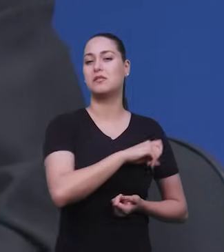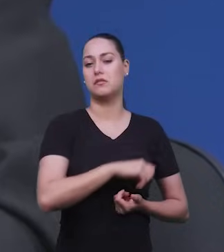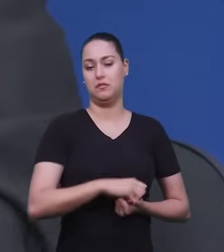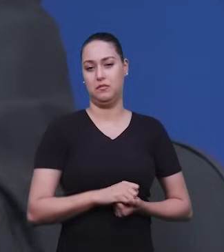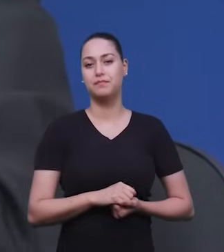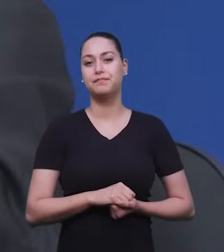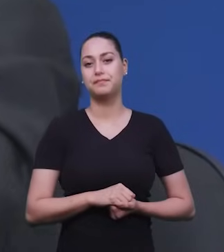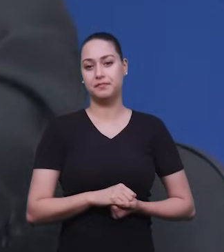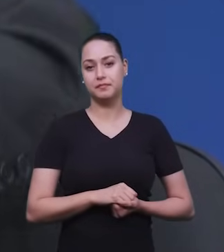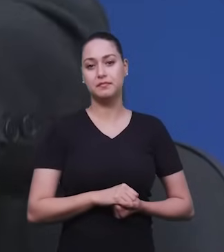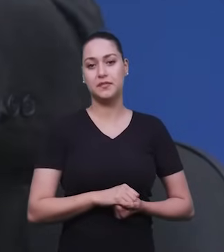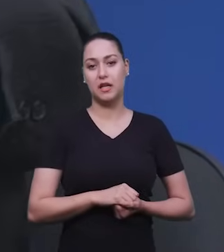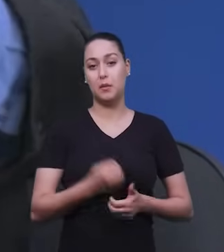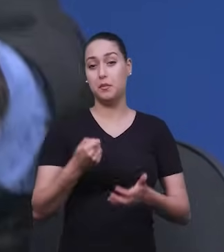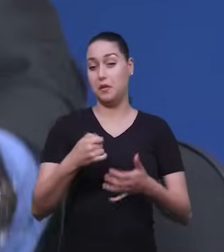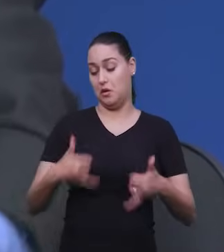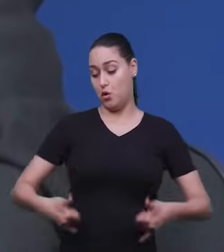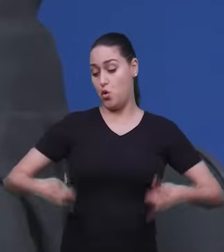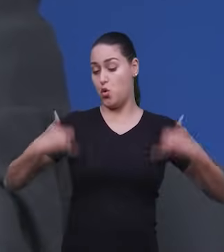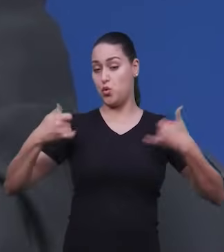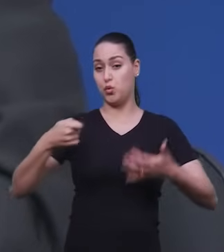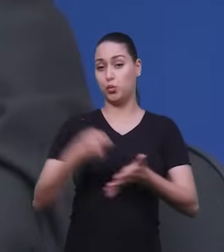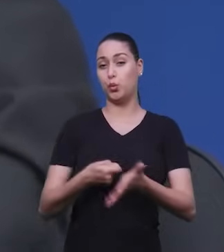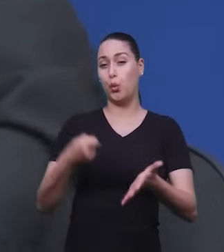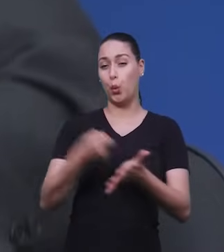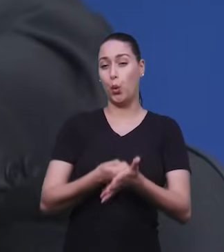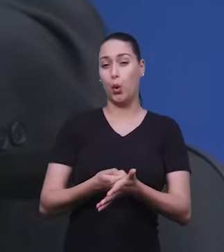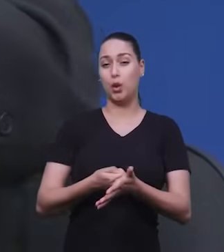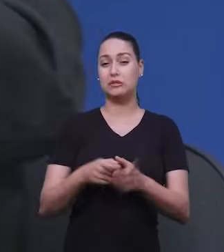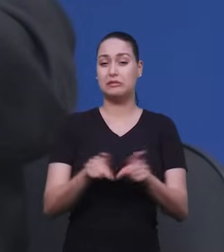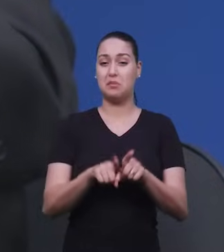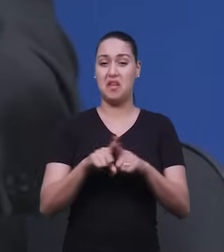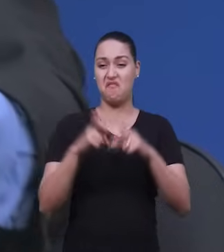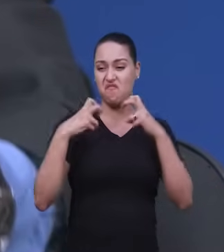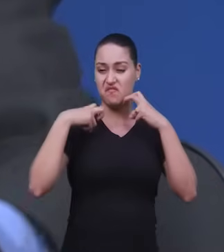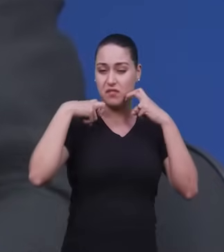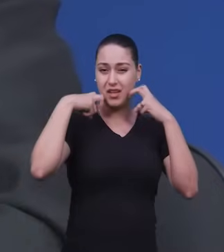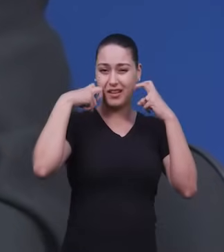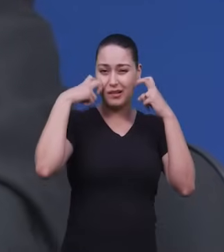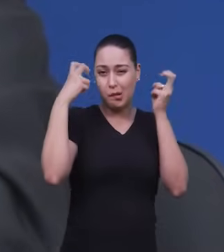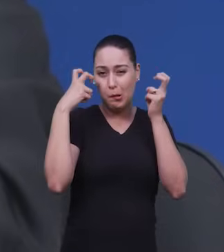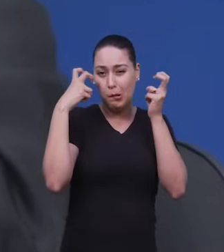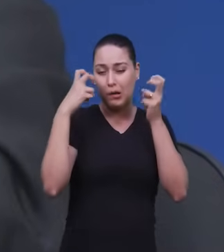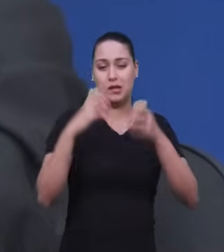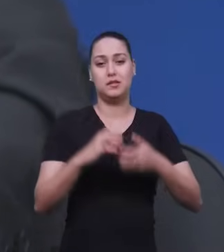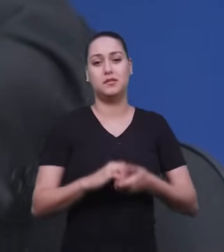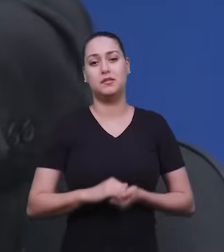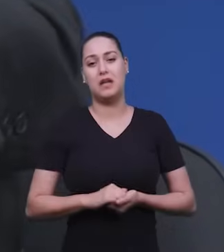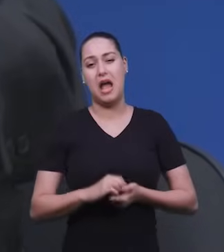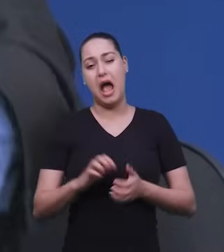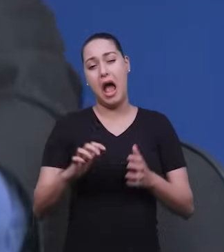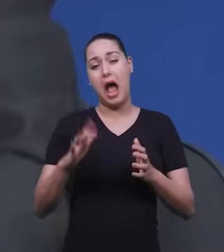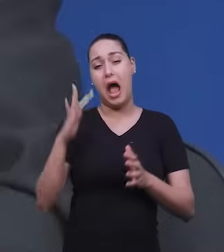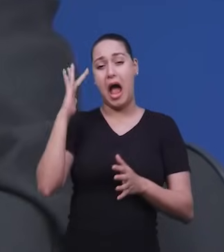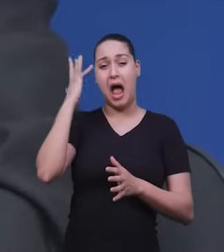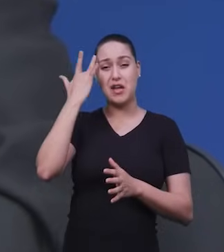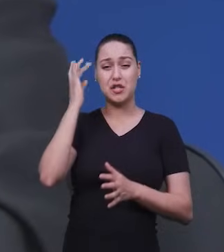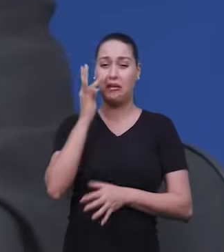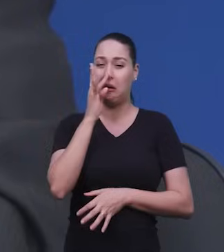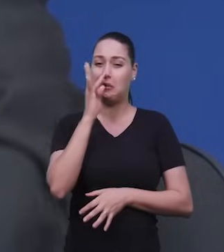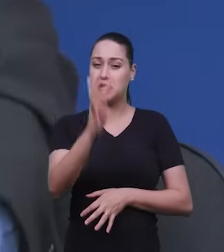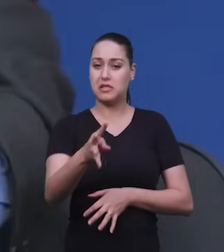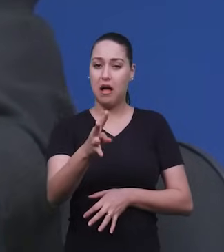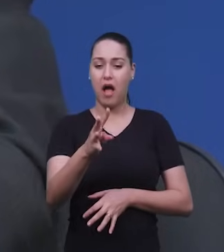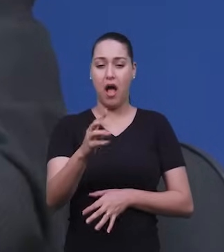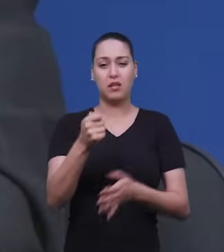pessoa reluta, daí às vezes tem vergonha, acha que vai ser acusado, que vai ser